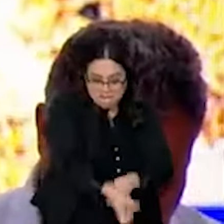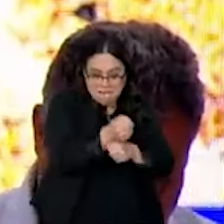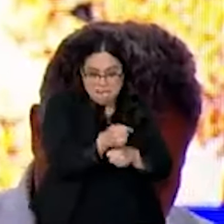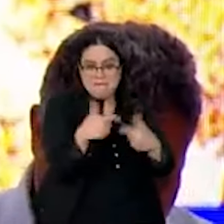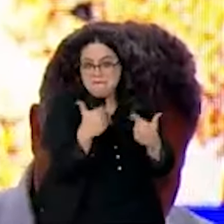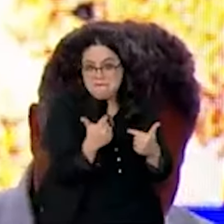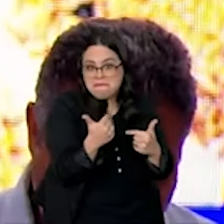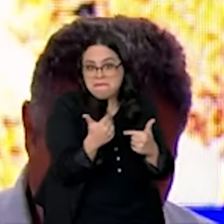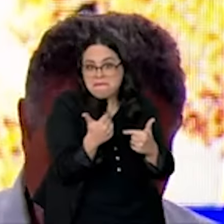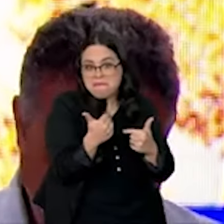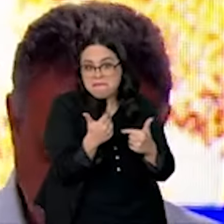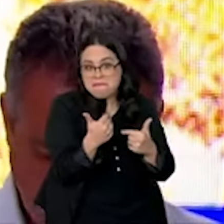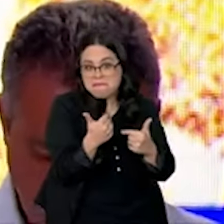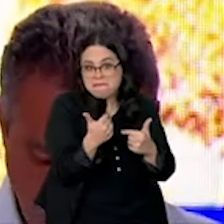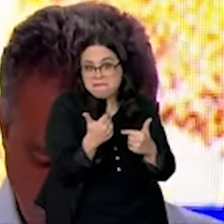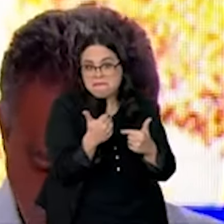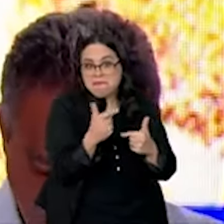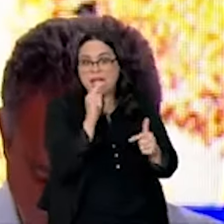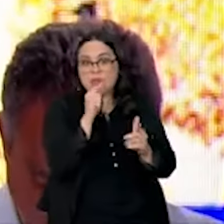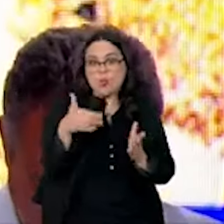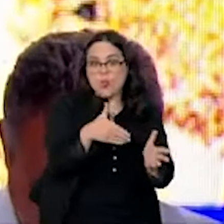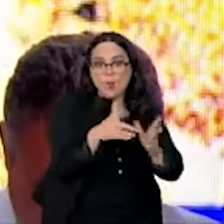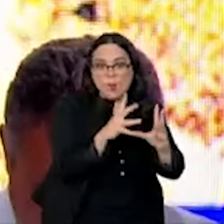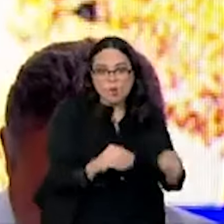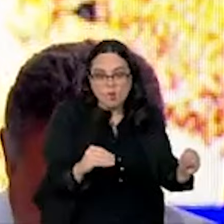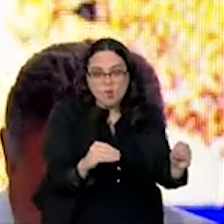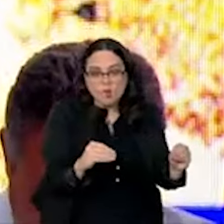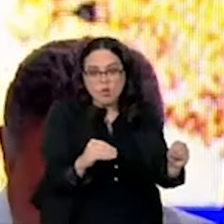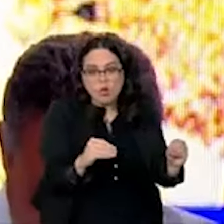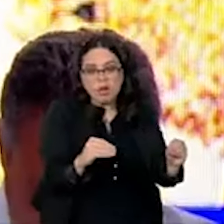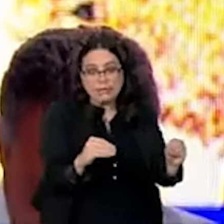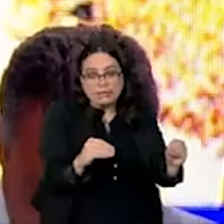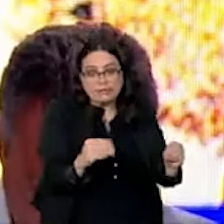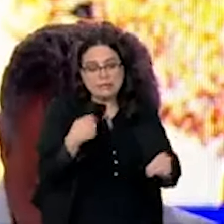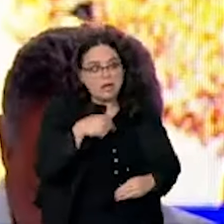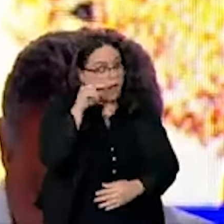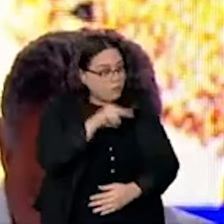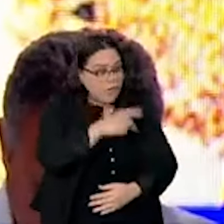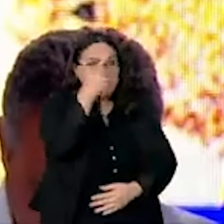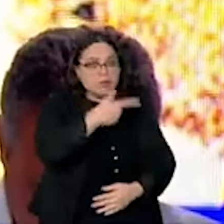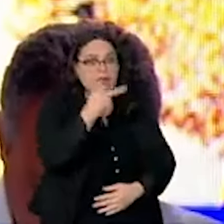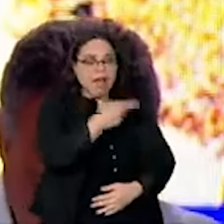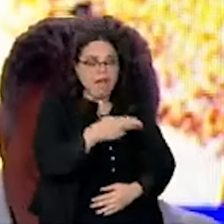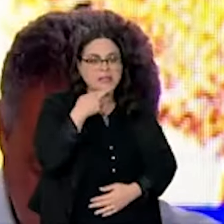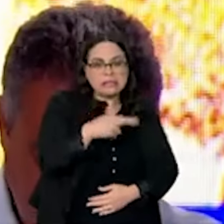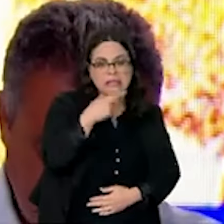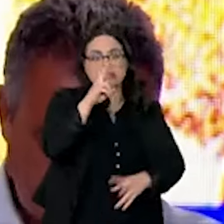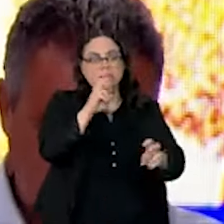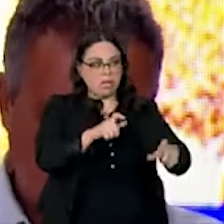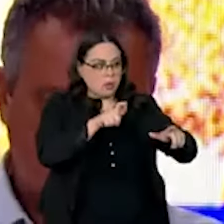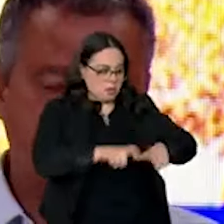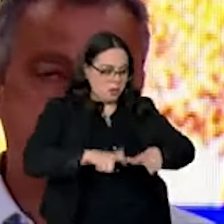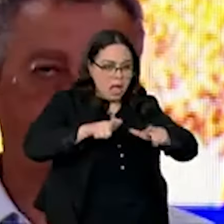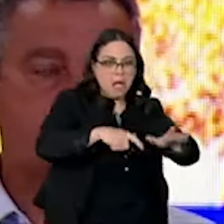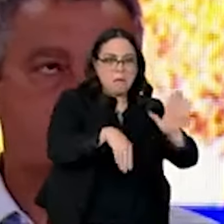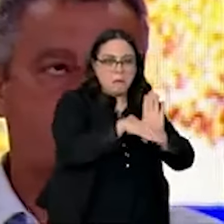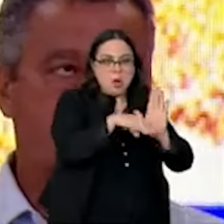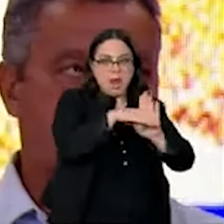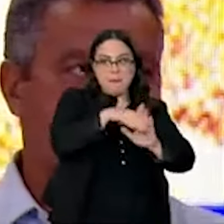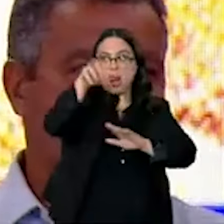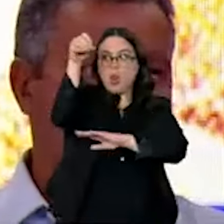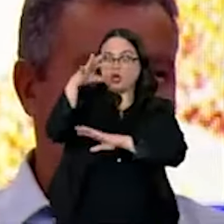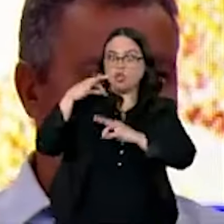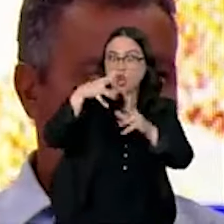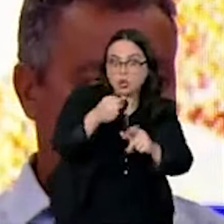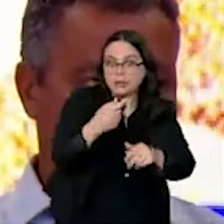não tem, os igarapés estão vazios. Eu vi as pessoas se queixarem que em muitos lugares do programa Luz para Todo